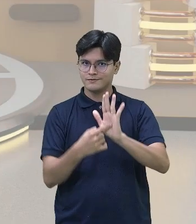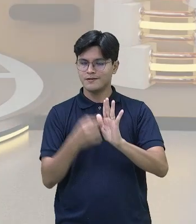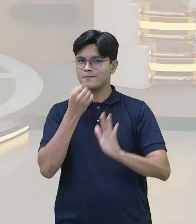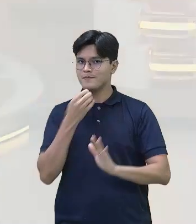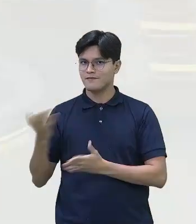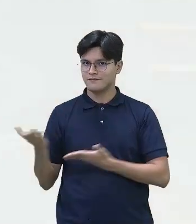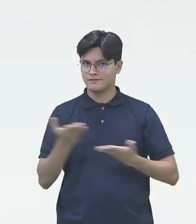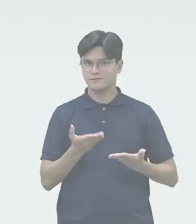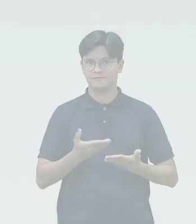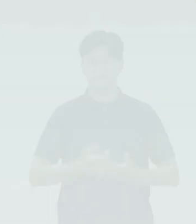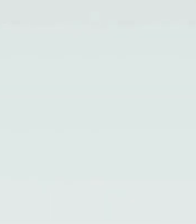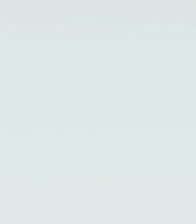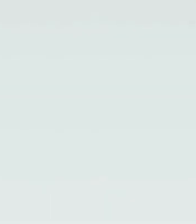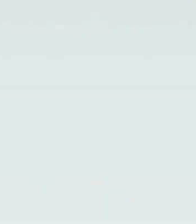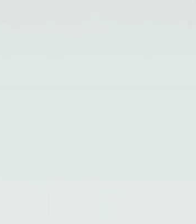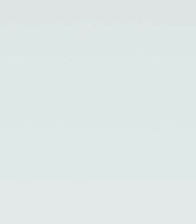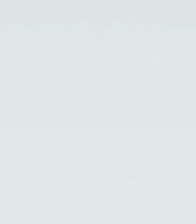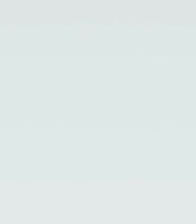aula.